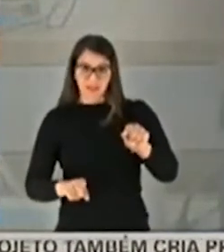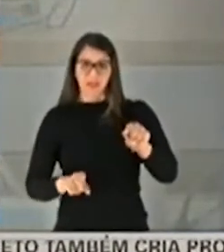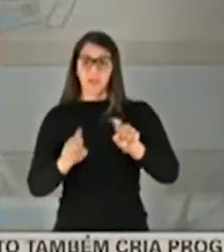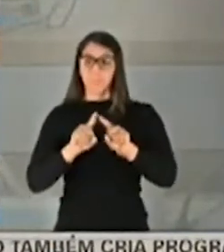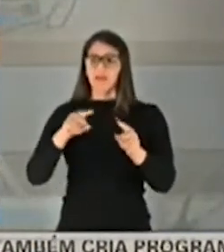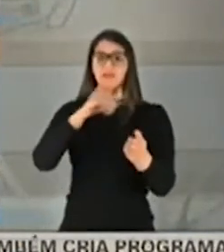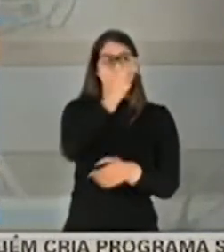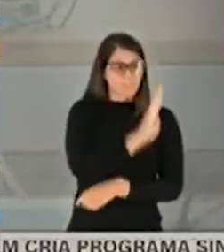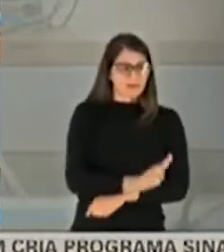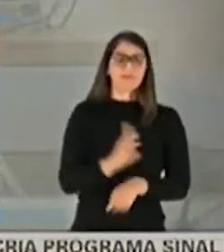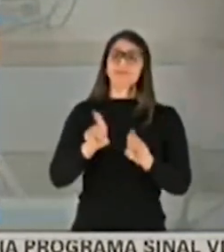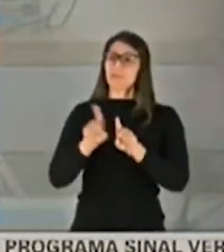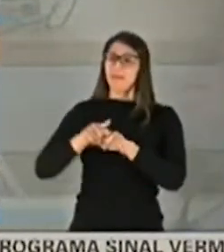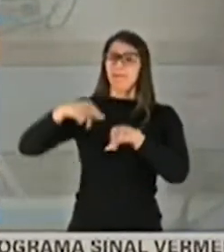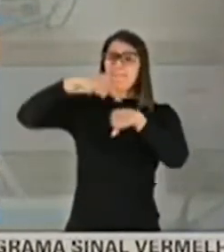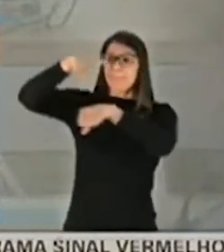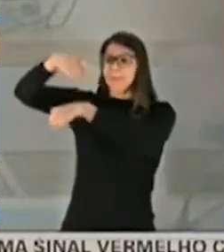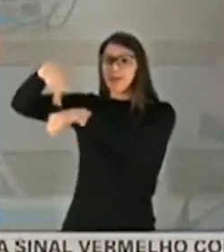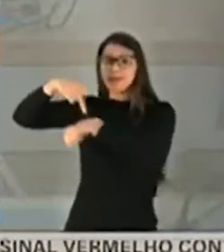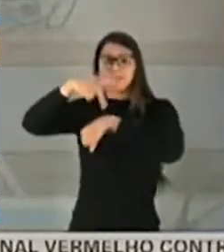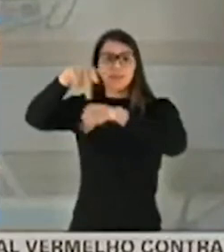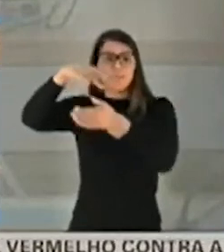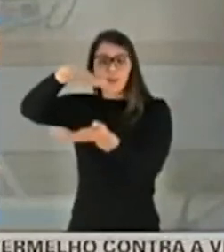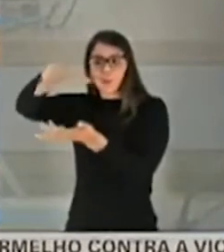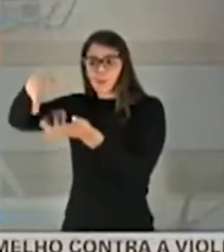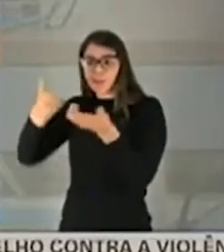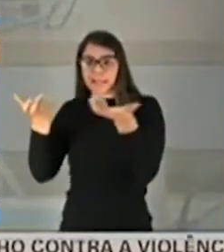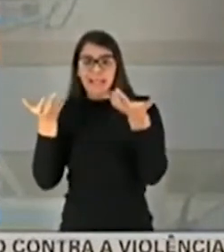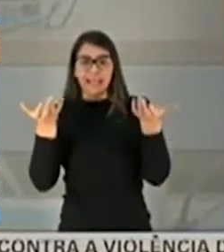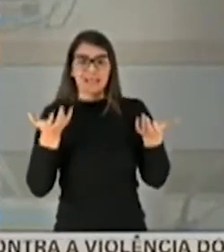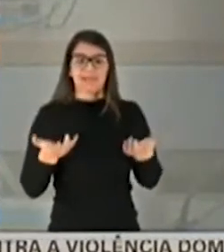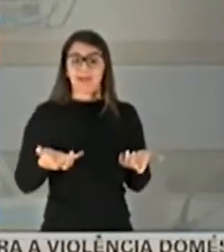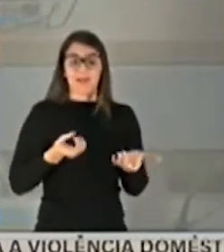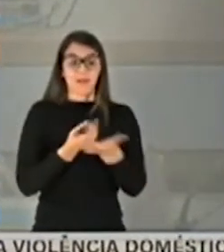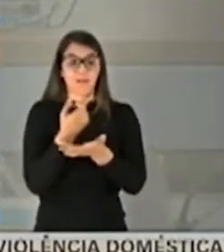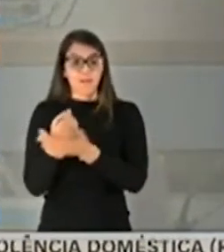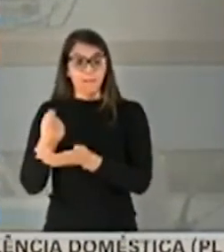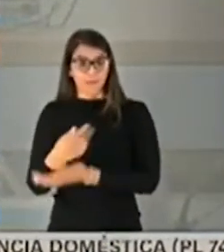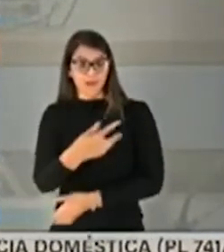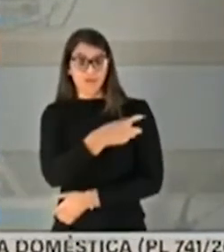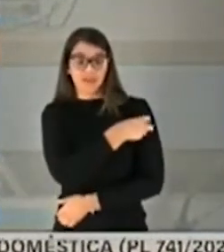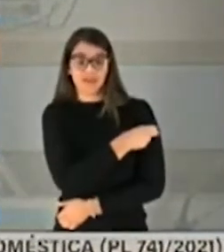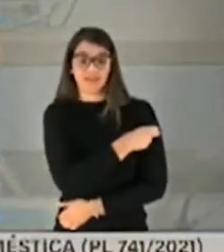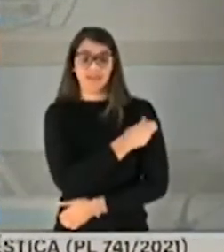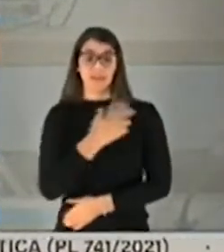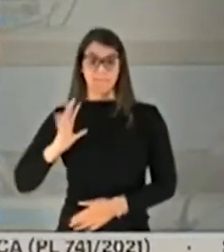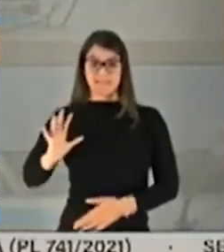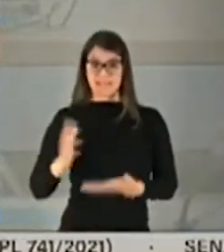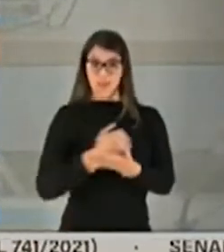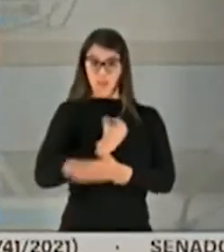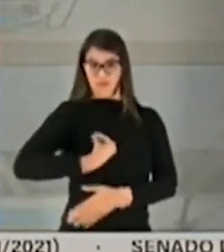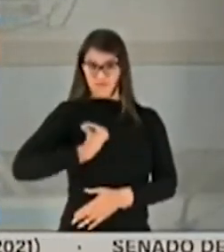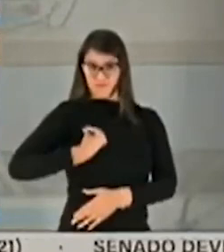o Brasil, dezenas de países estavam à busca desta vacina para poder salvar